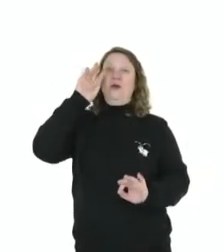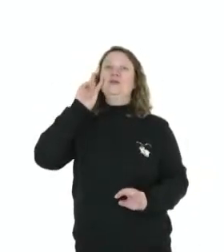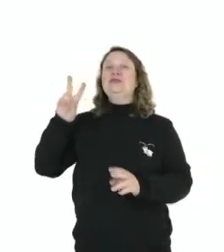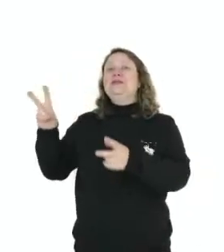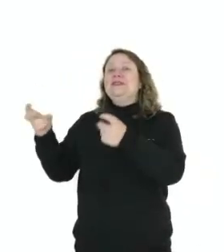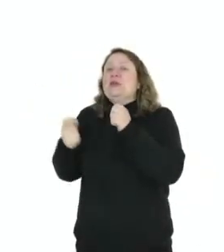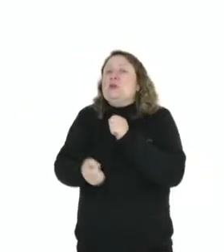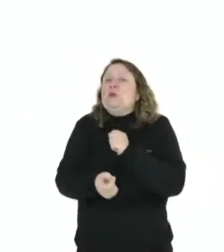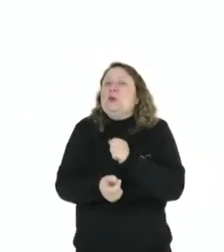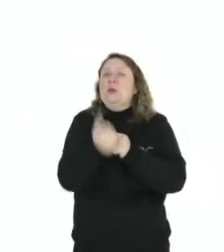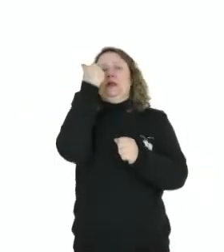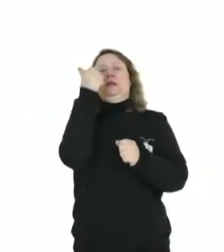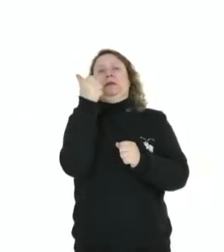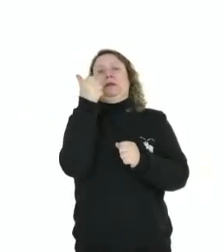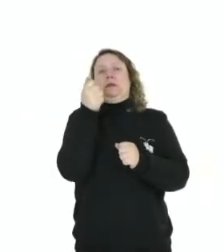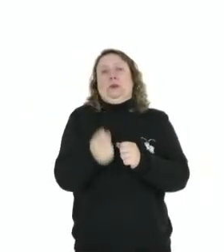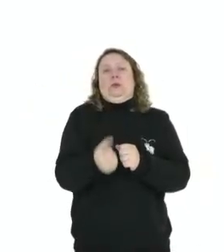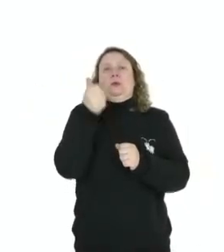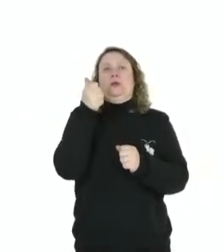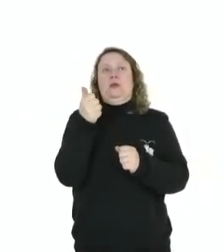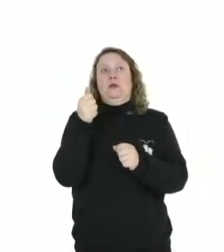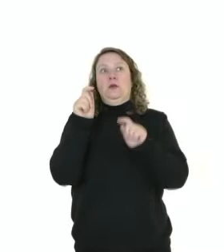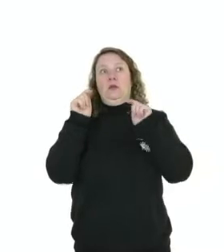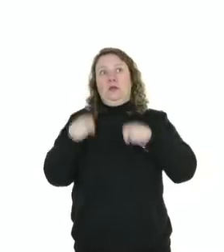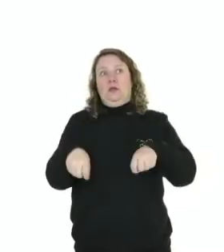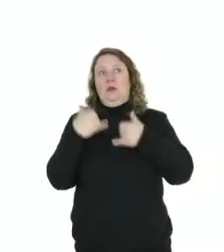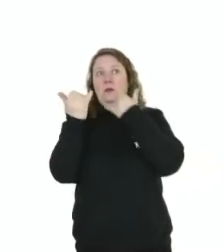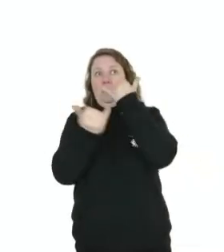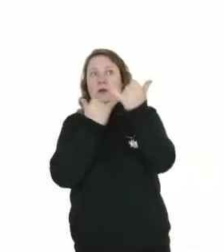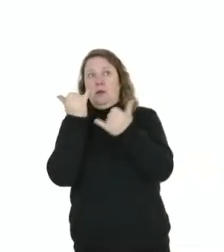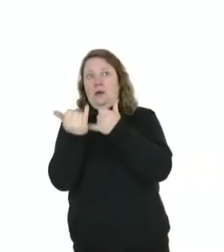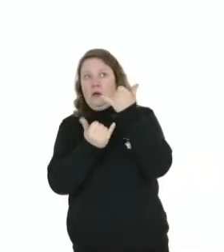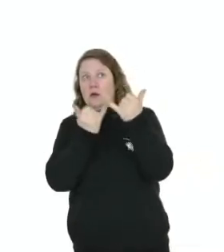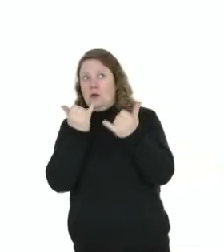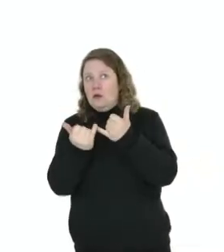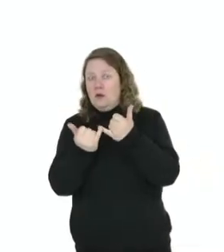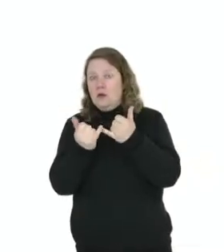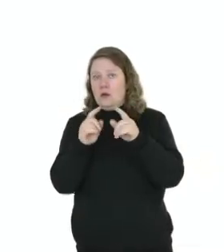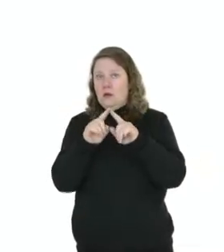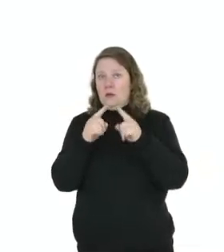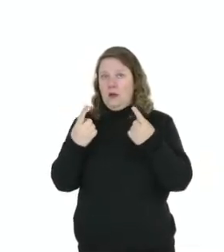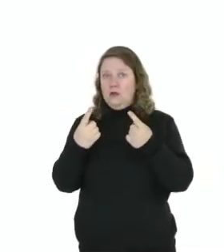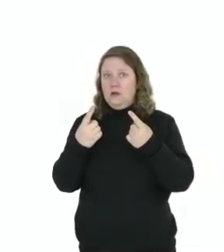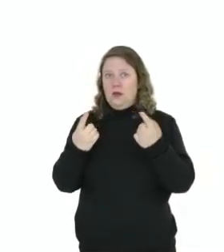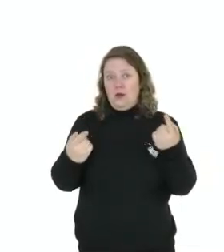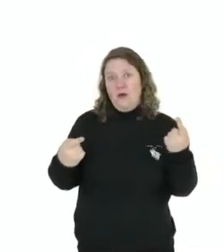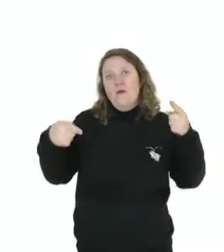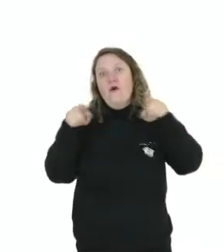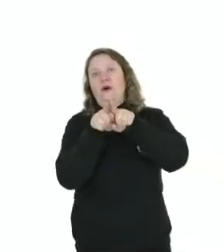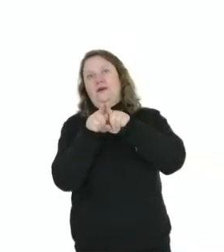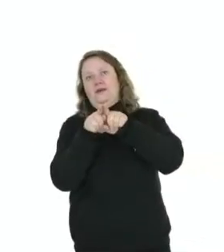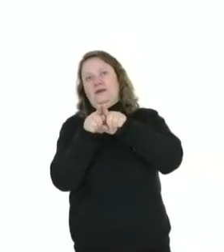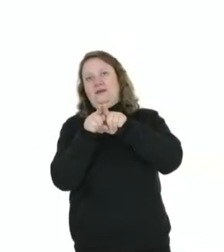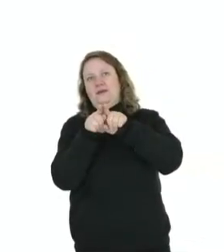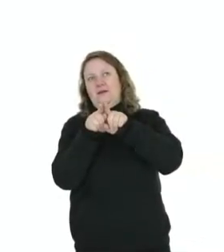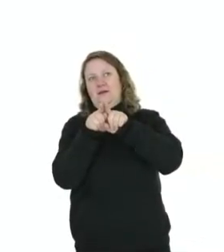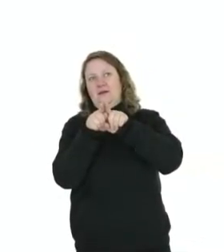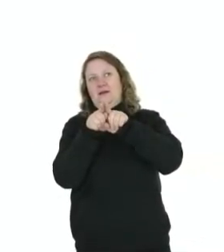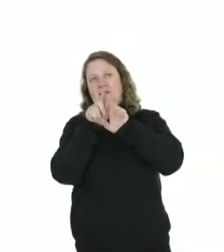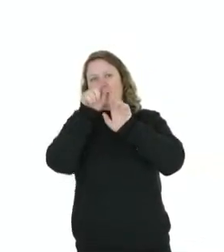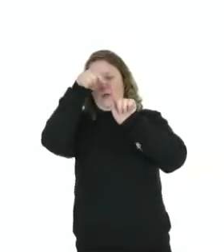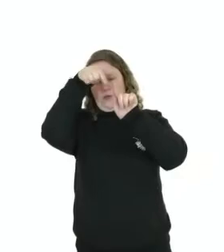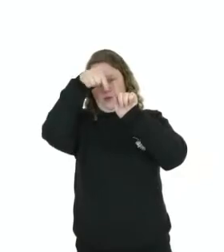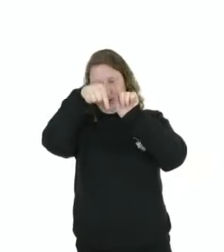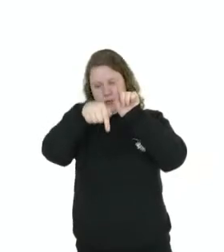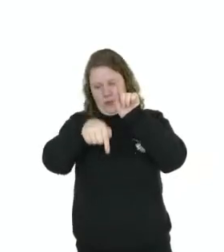né, obviamente além de ser uma brincadeira, né, além de ser comida quase pelo jacaré, mas ela acaba voltando. Então vejam, a imagem